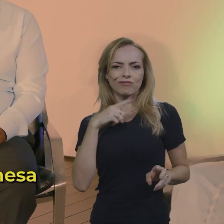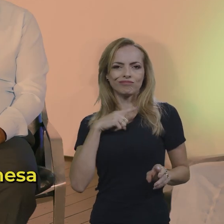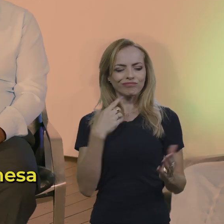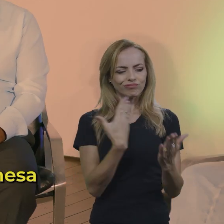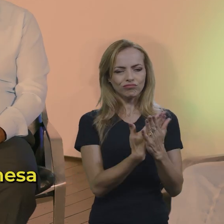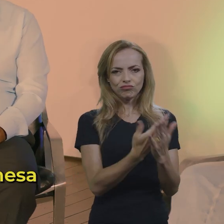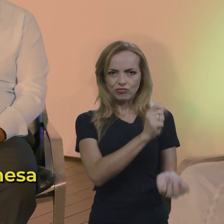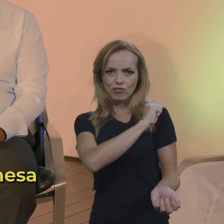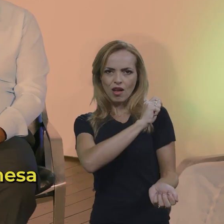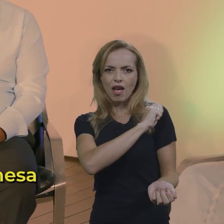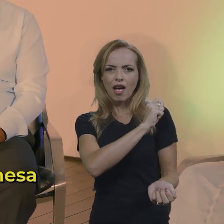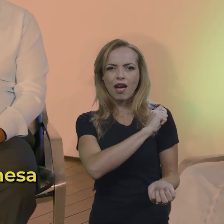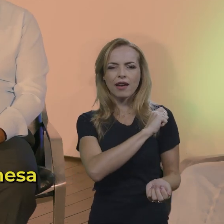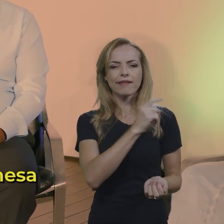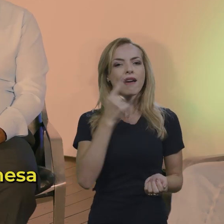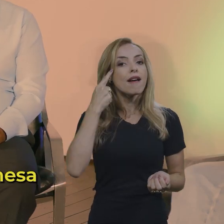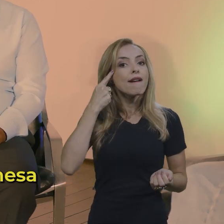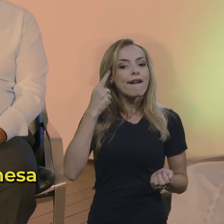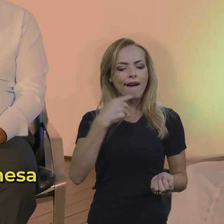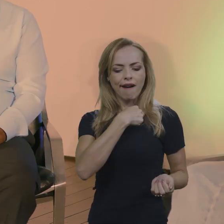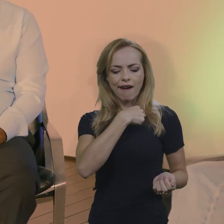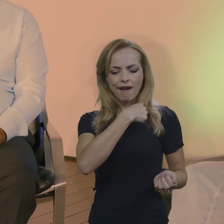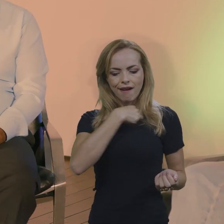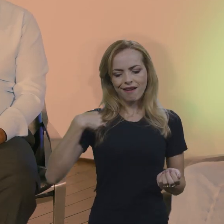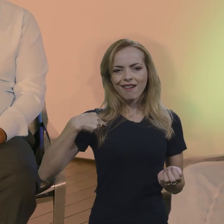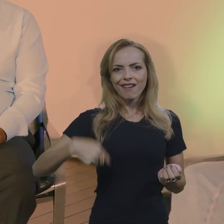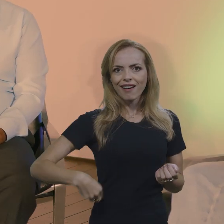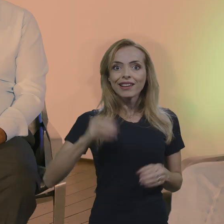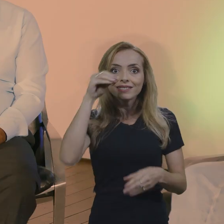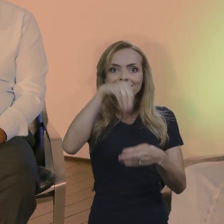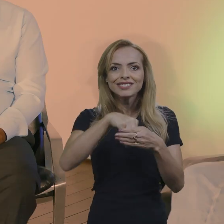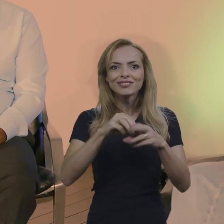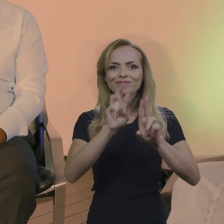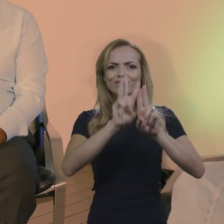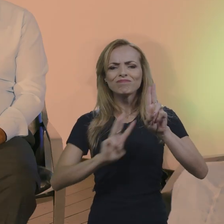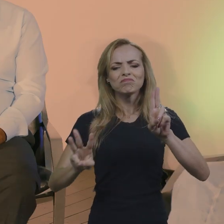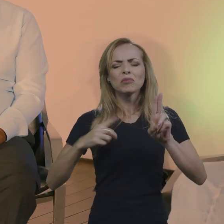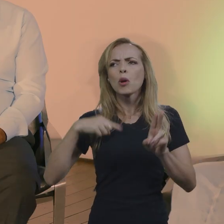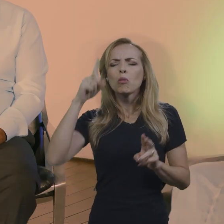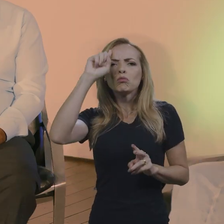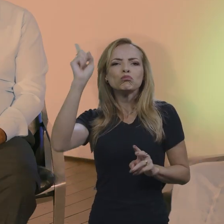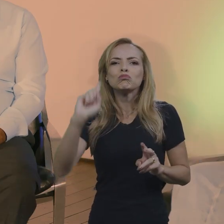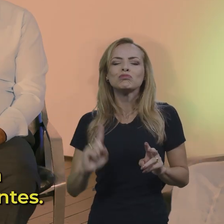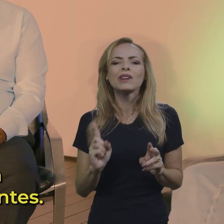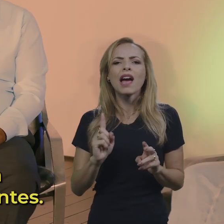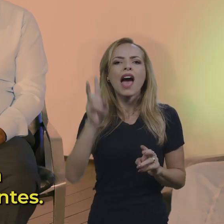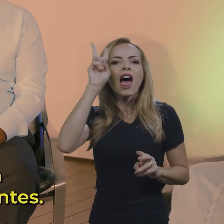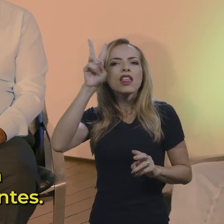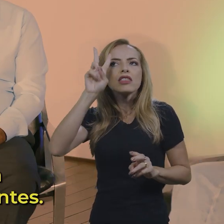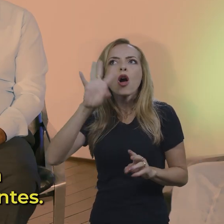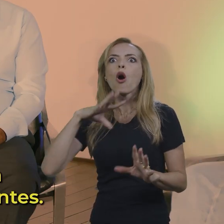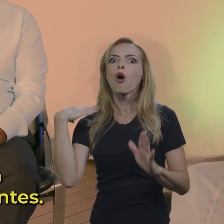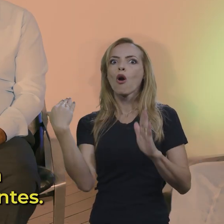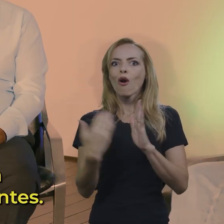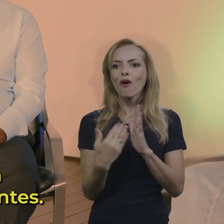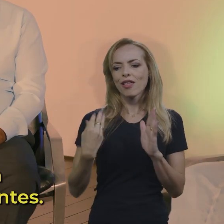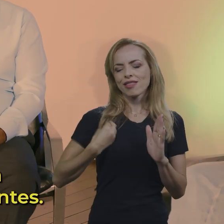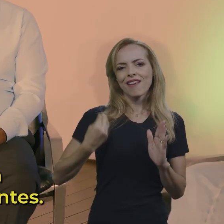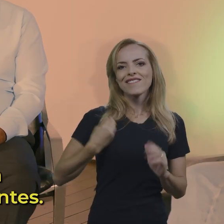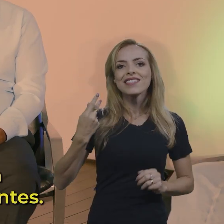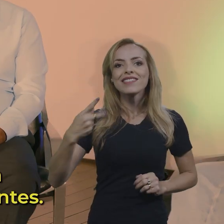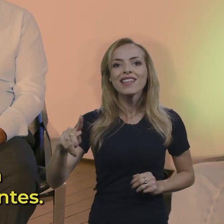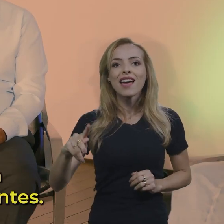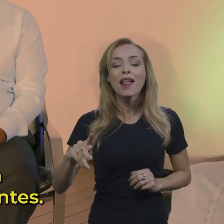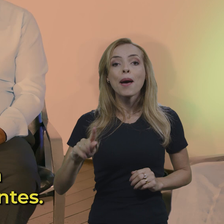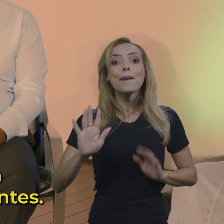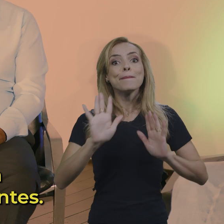né? Hoje na universidade. Eu não sei exatamente o contexto da vinda dela, e é ótimo, assim,